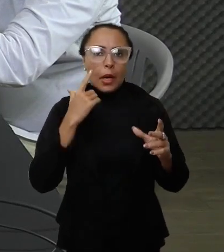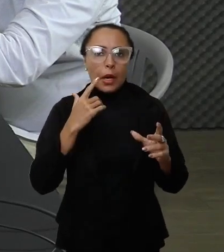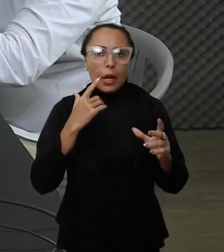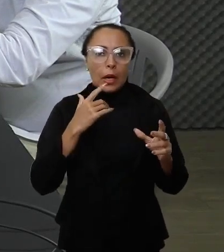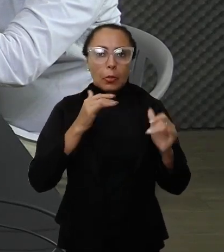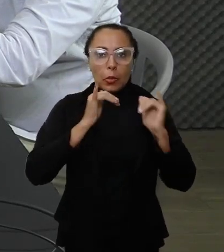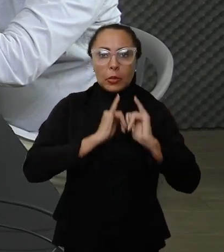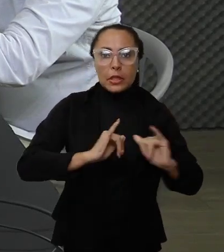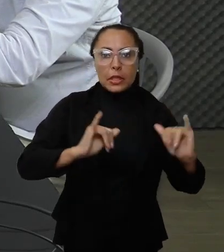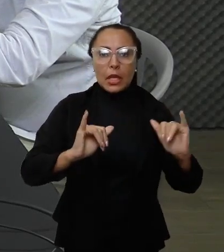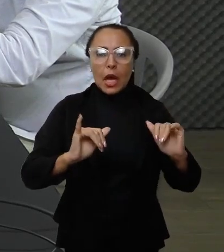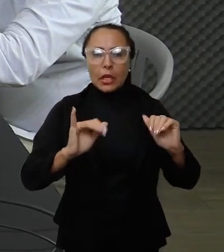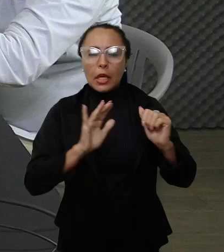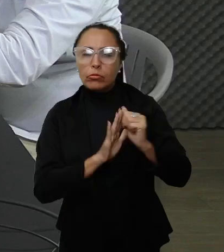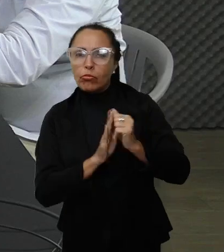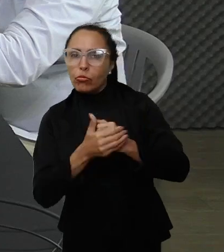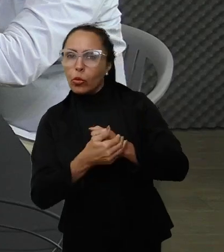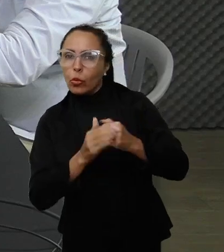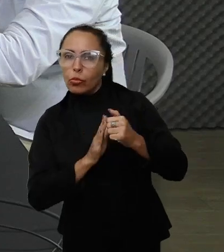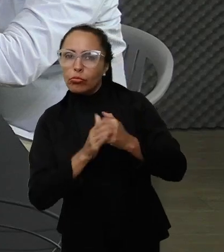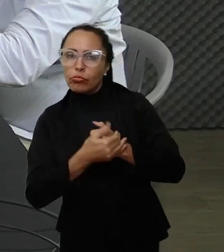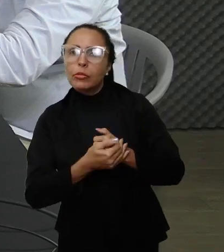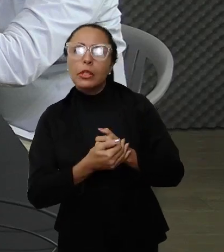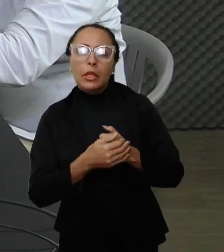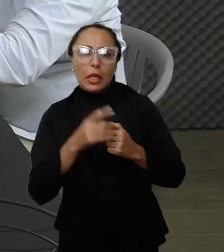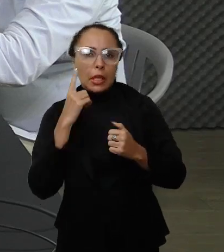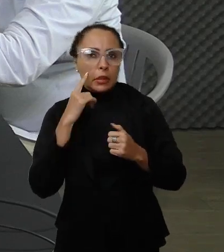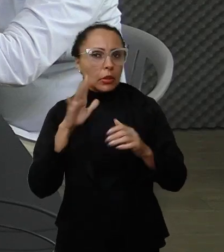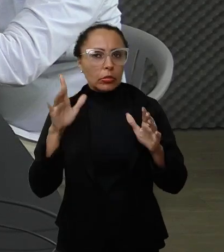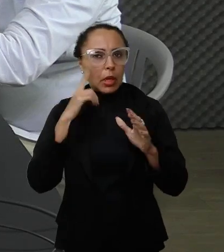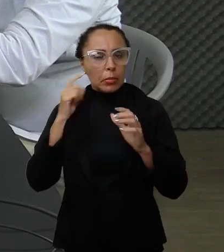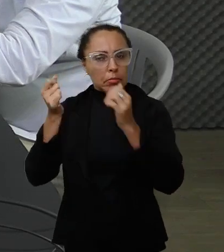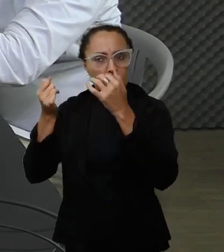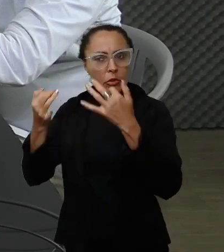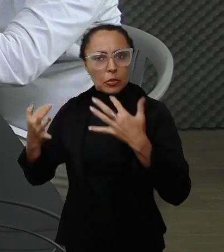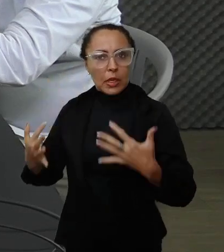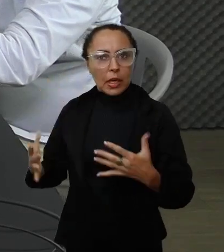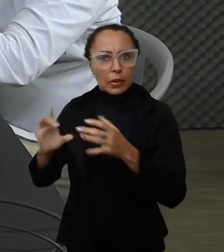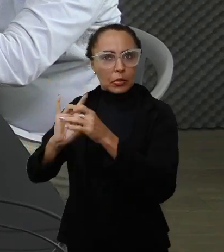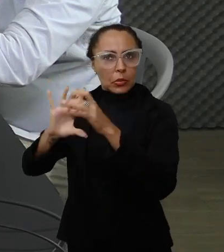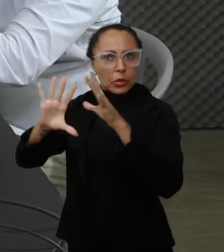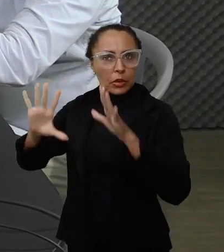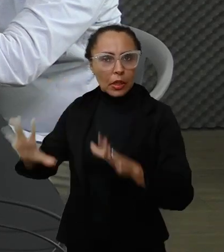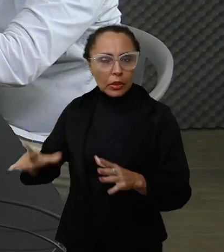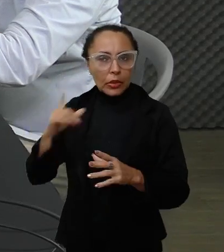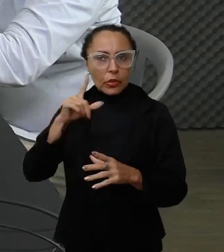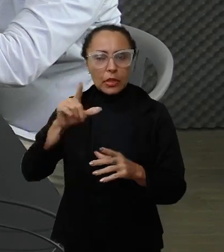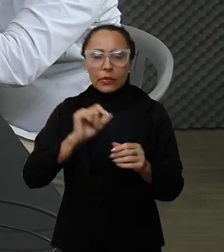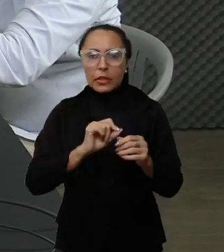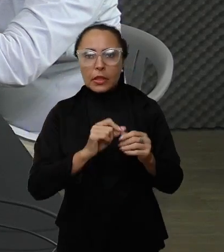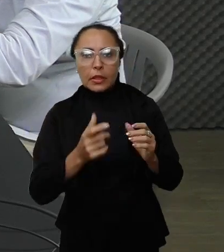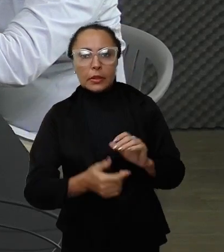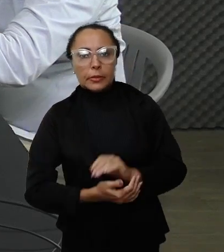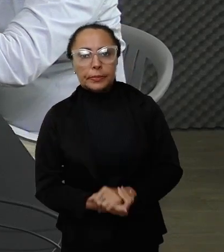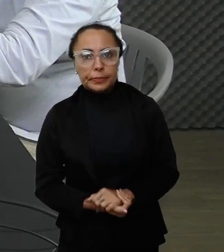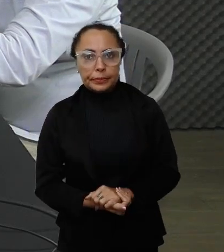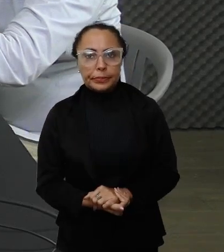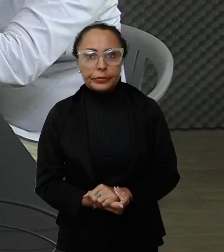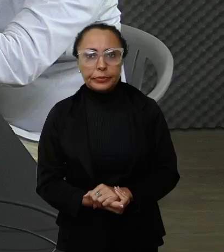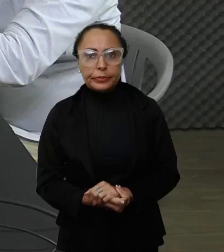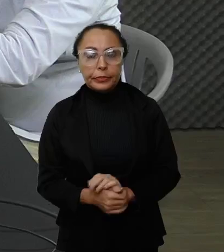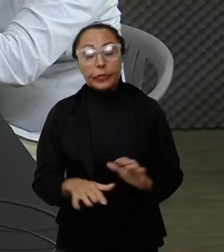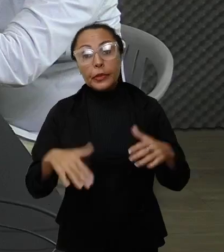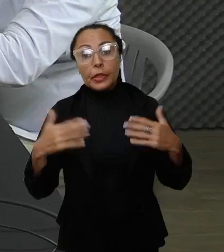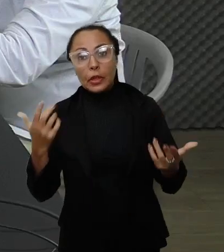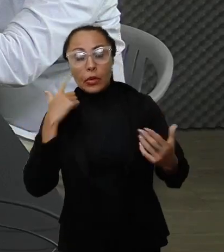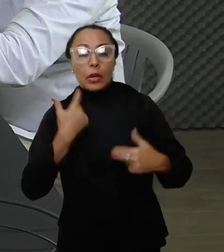é escondida, né? Ali Aham. ela não está tão explícita como publicidade você está fazendo ali. Então, é um